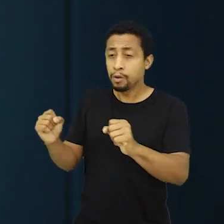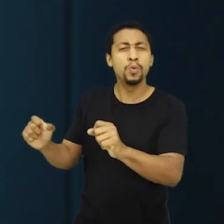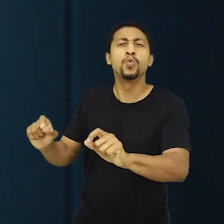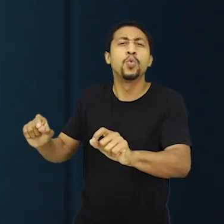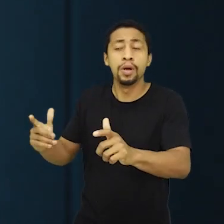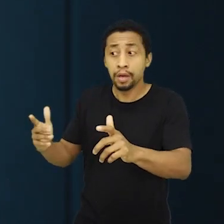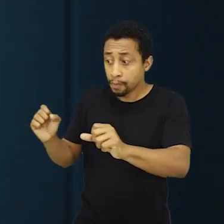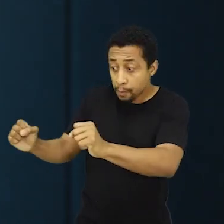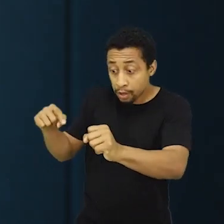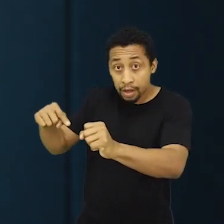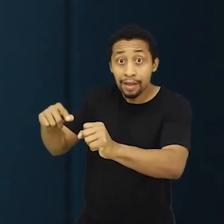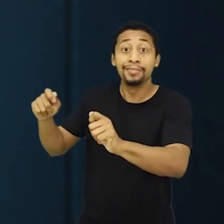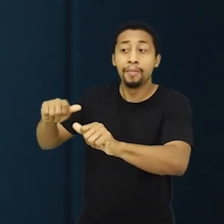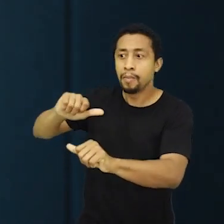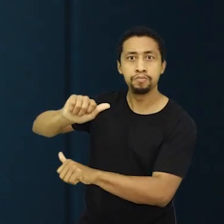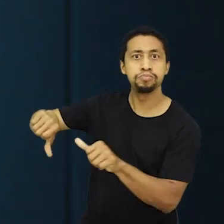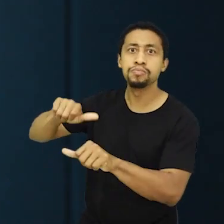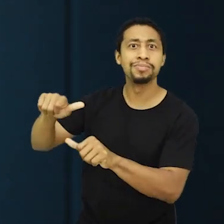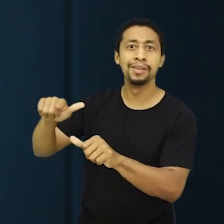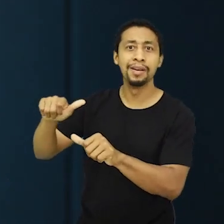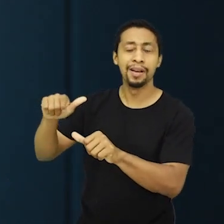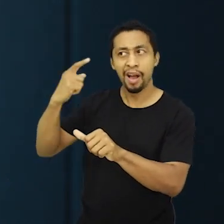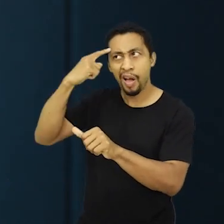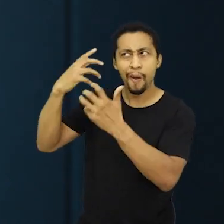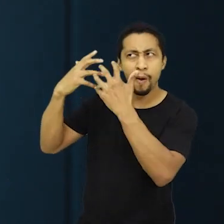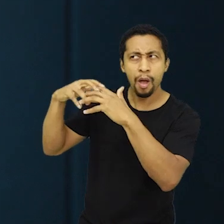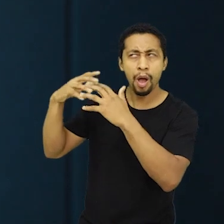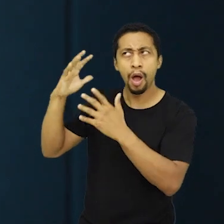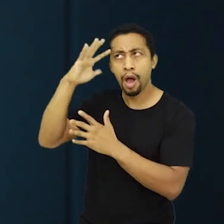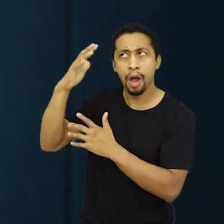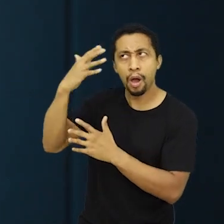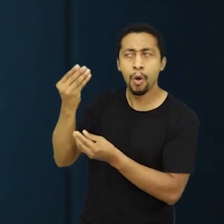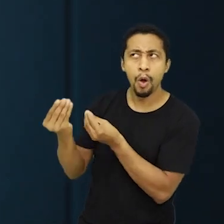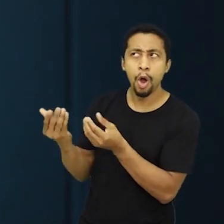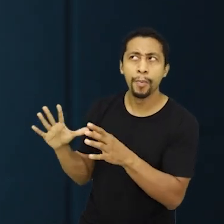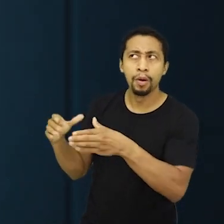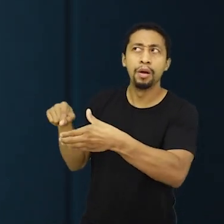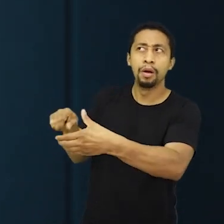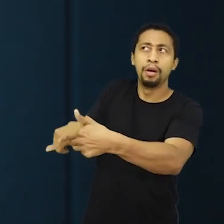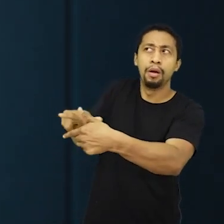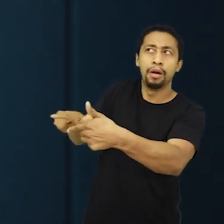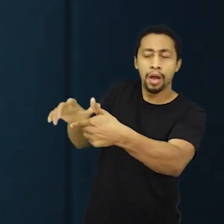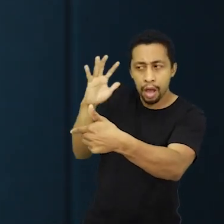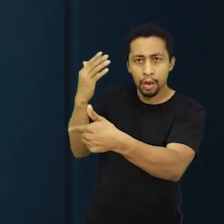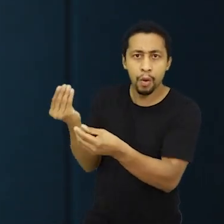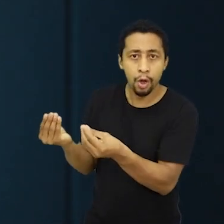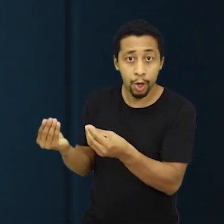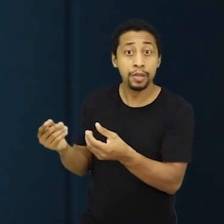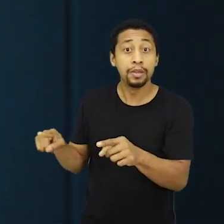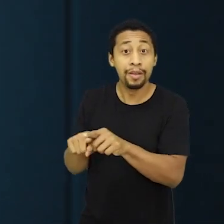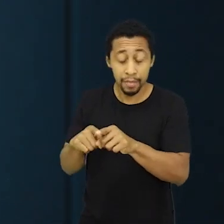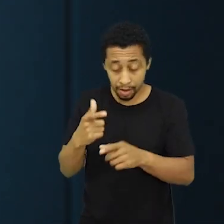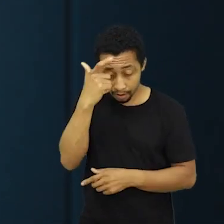poder de pensar soluções para suas próprias comunidades, né? O poder de falar de si